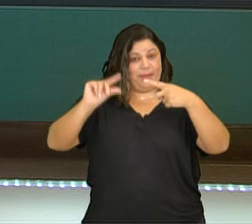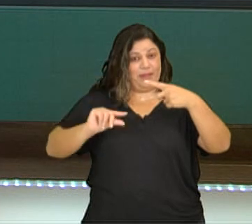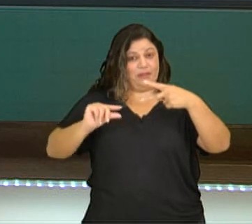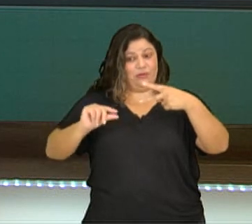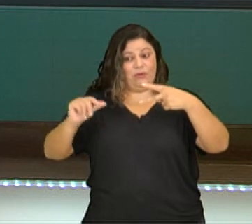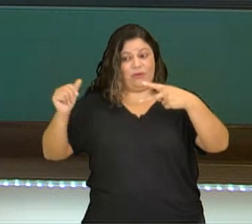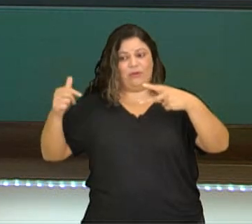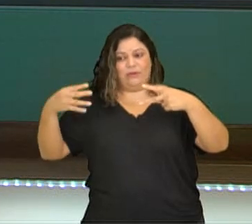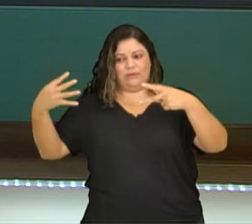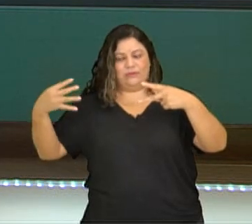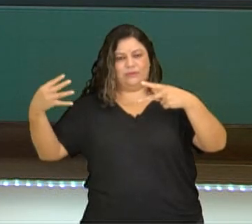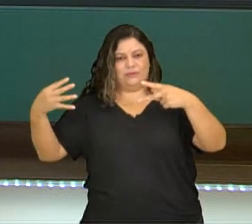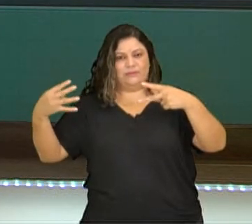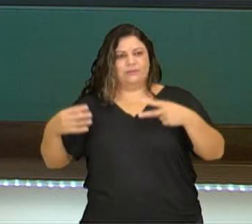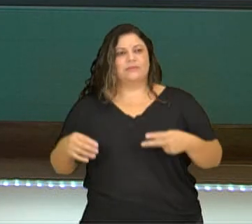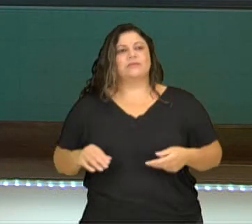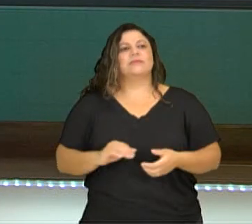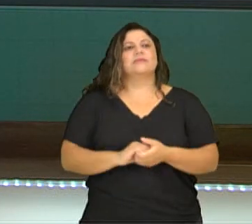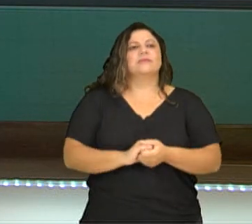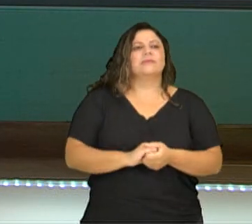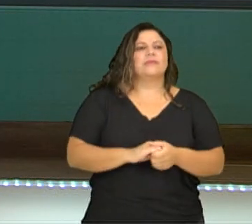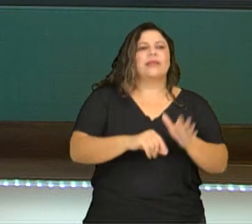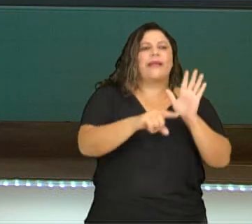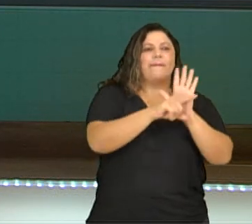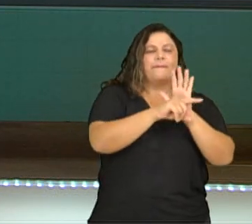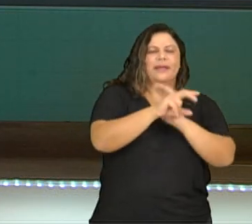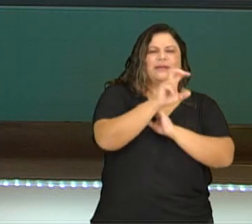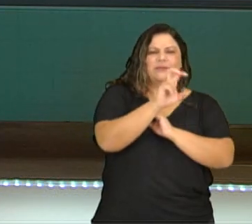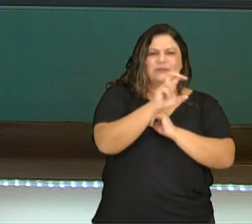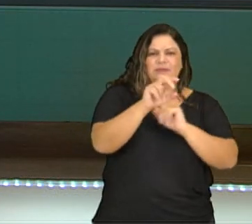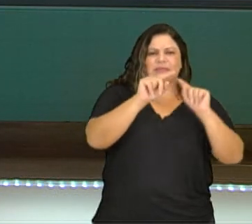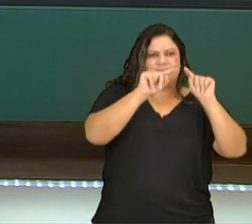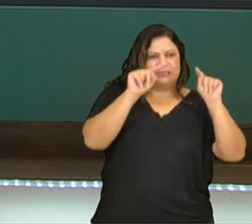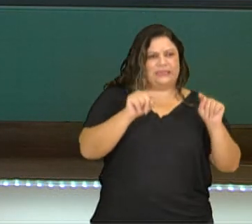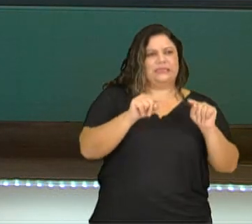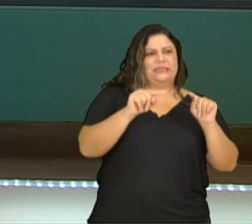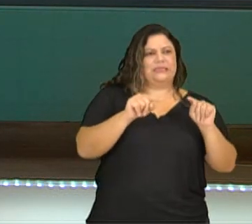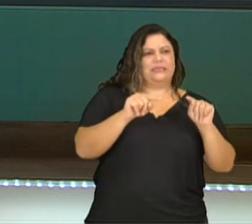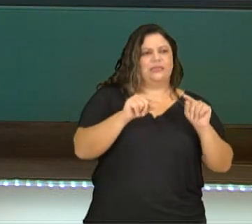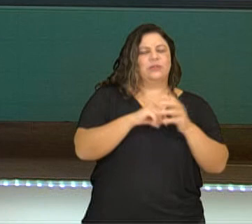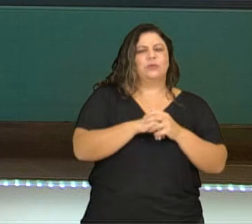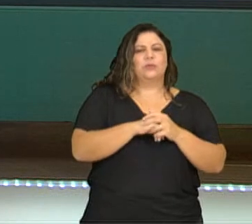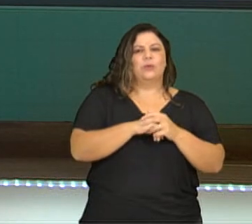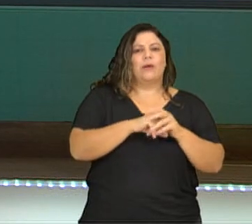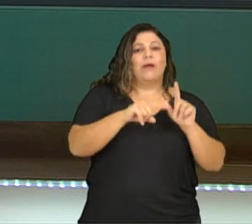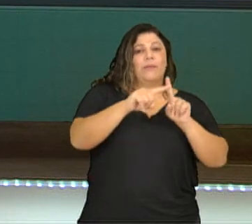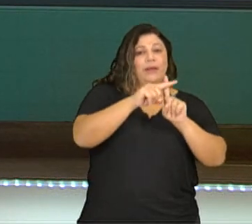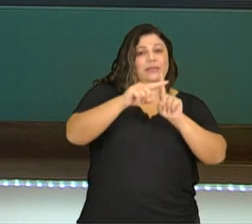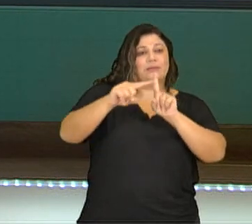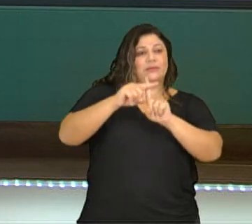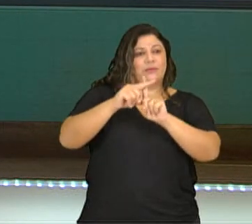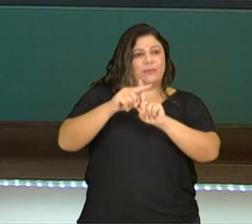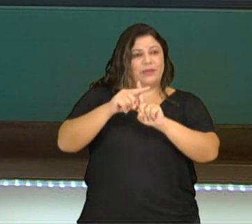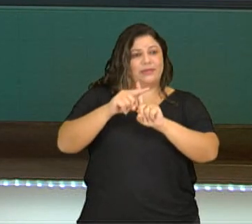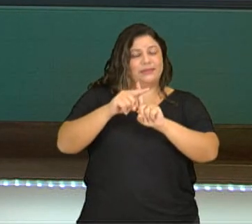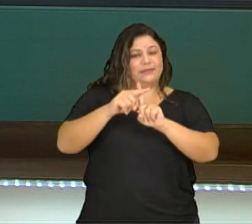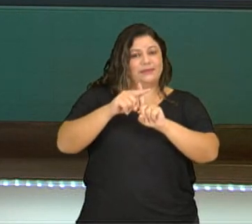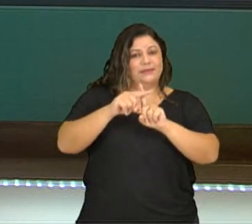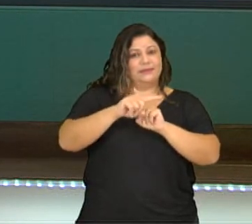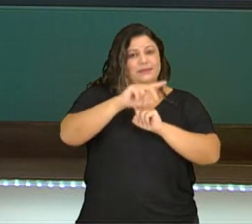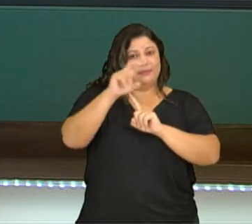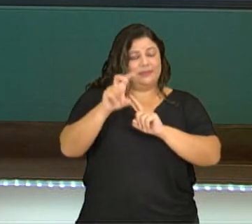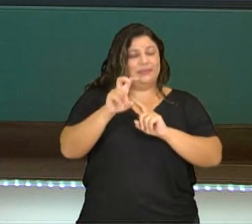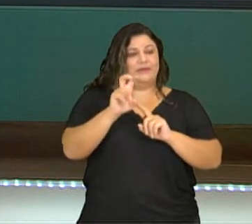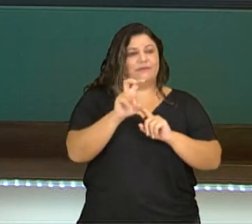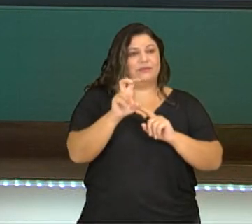nós temos menos 5 mais 8. Então eu faço o joguinho, mais com mais é mais. Então devo 5